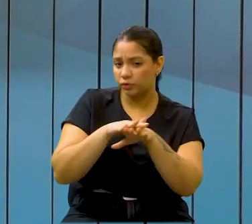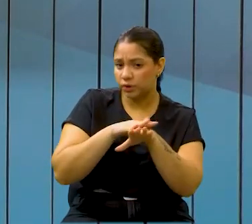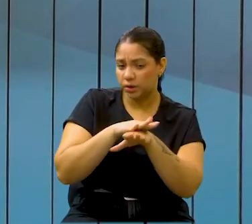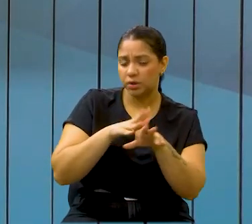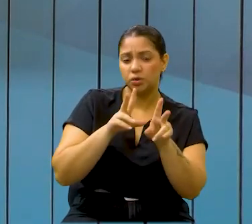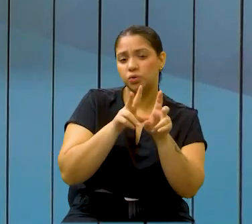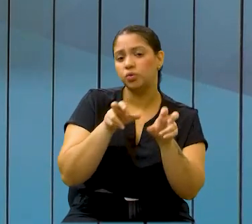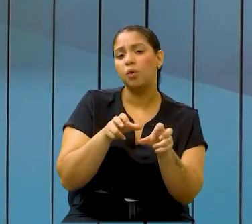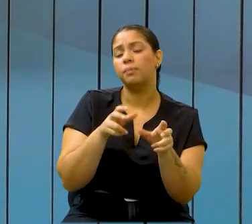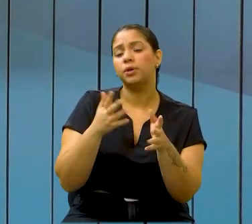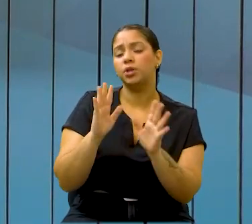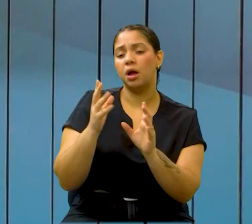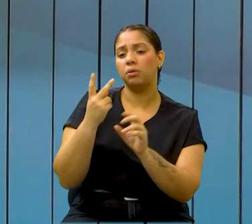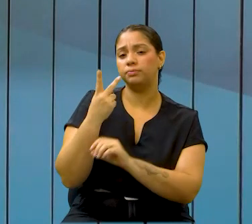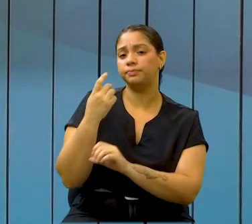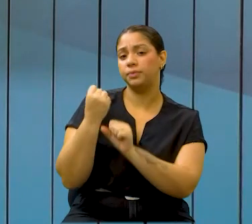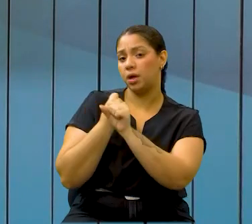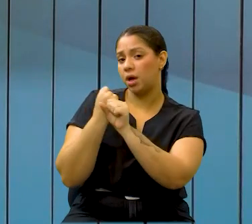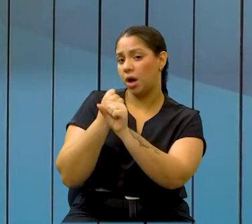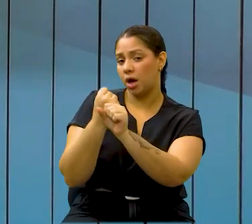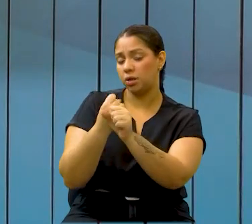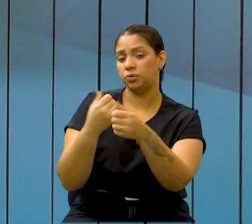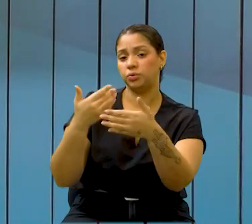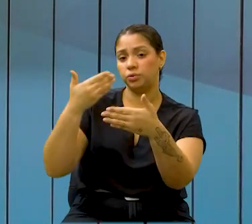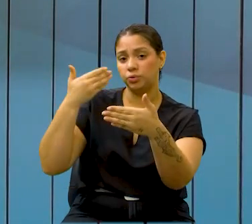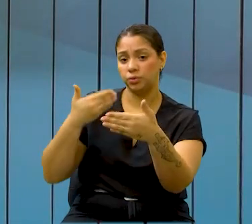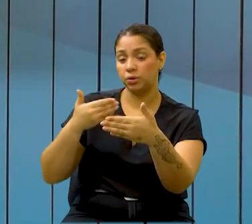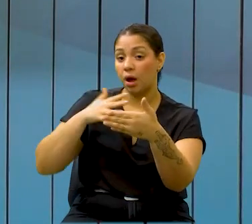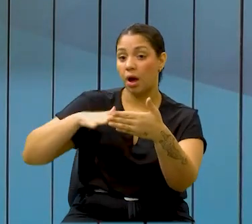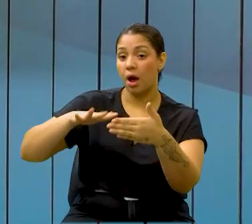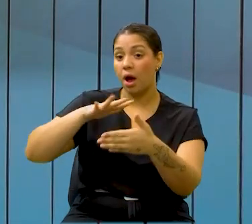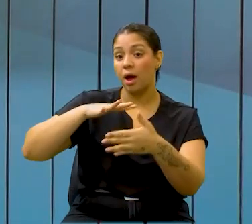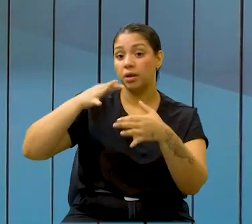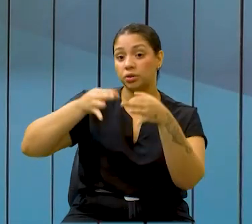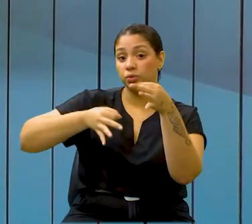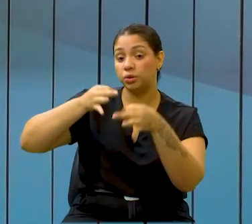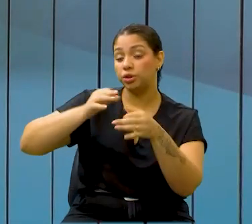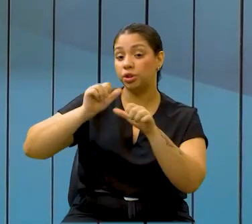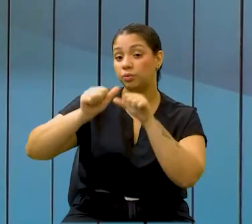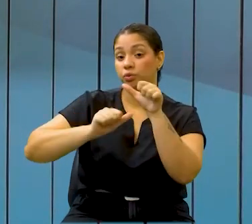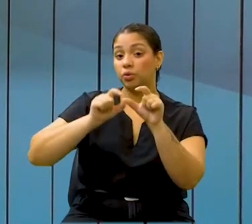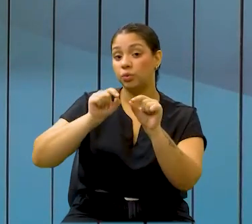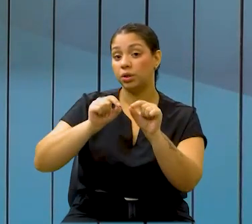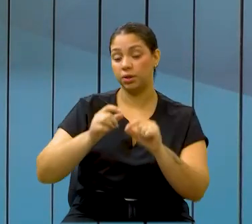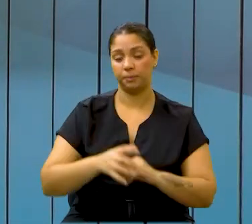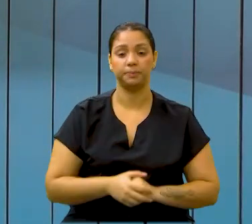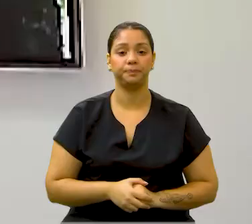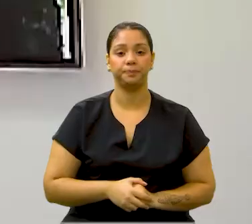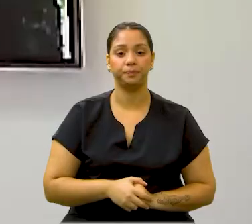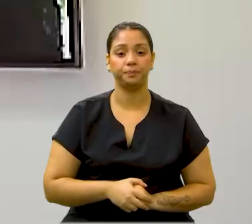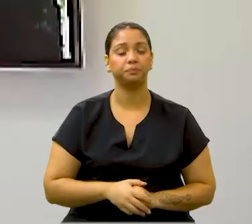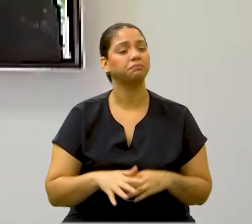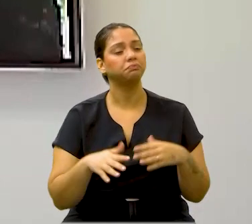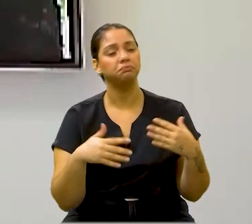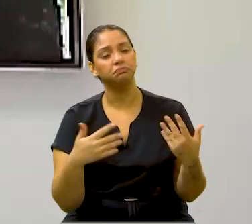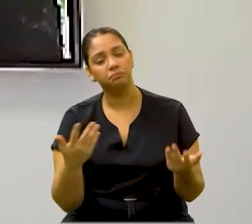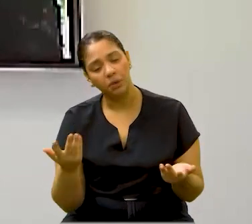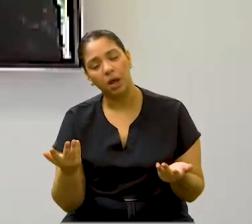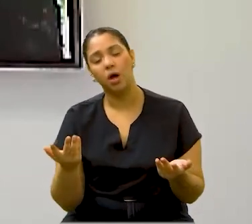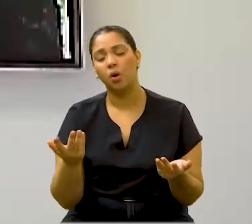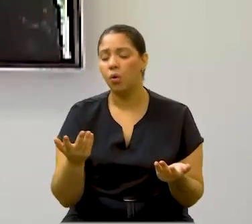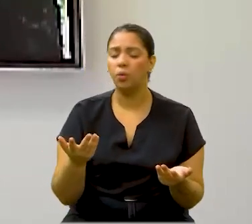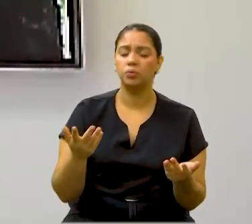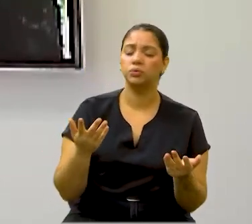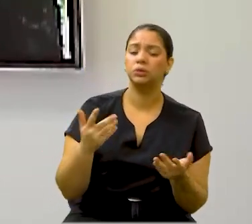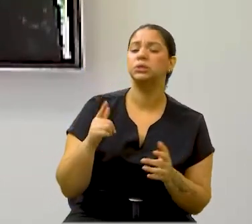então, os últimos anos, o que o ordenamento jurídico mudou? Tá. O que a